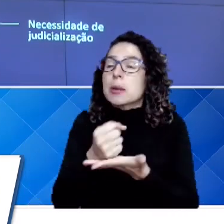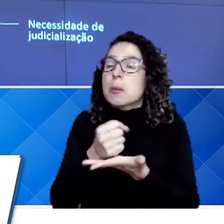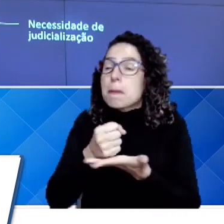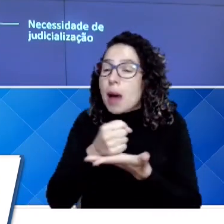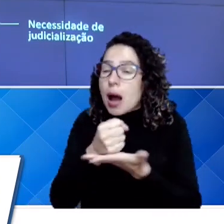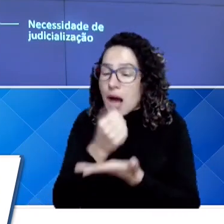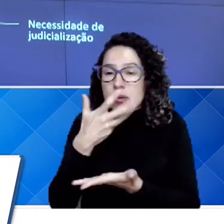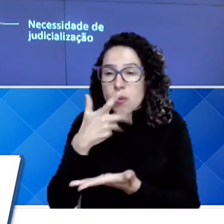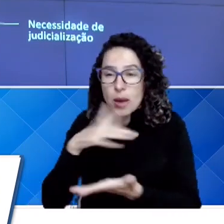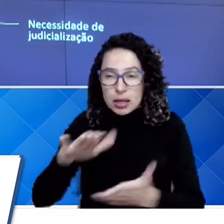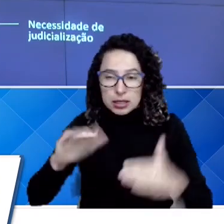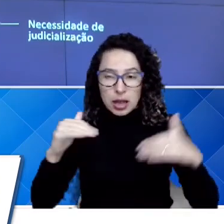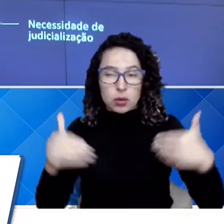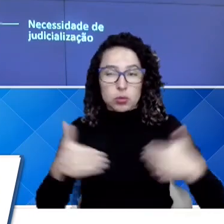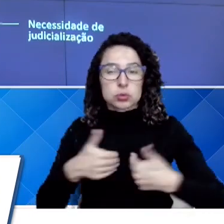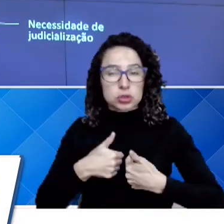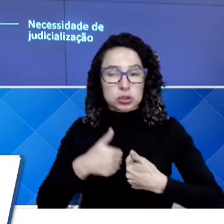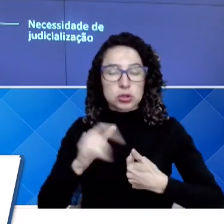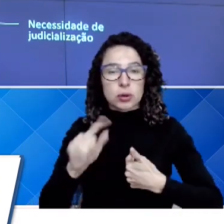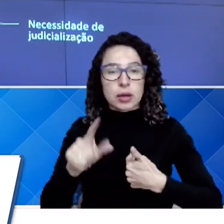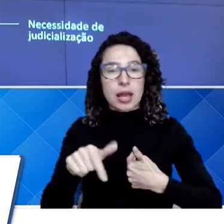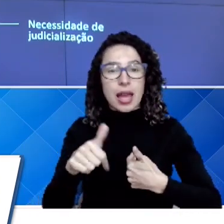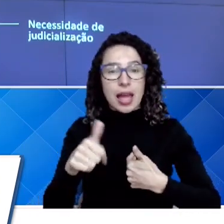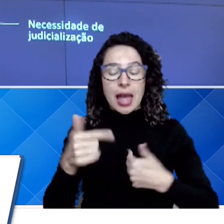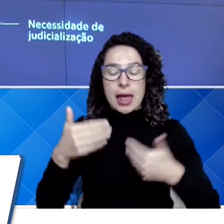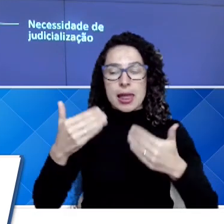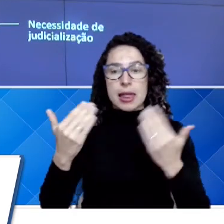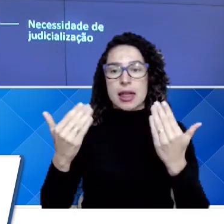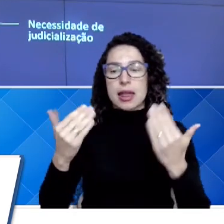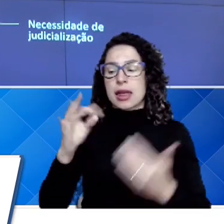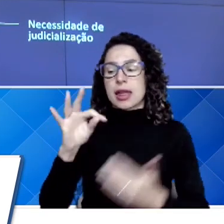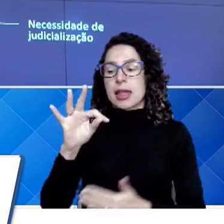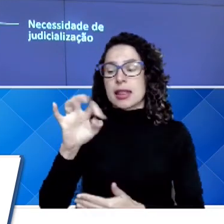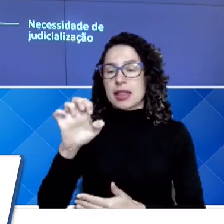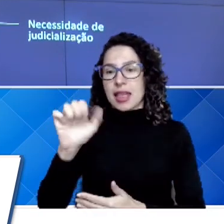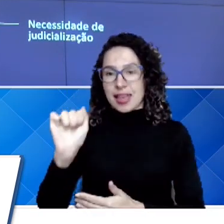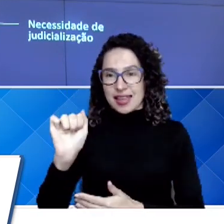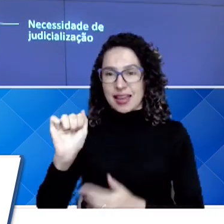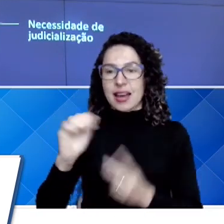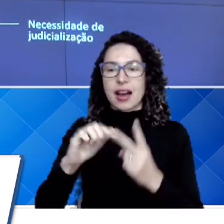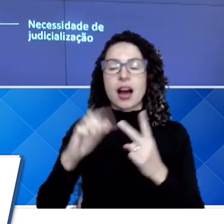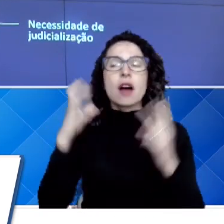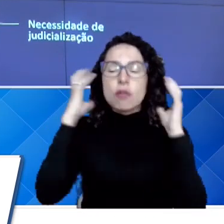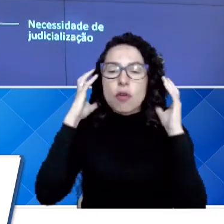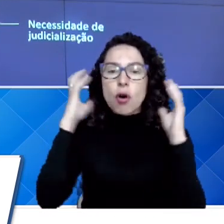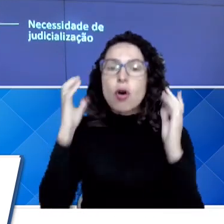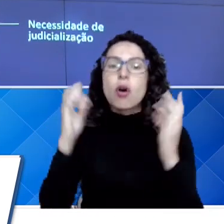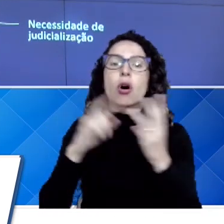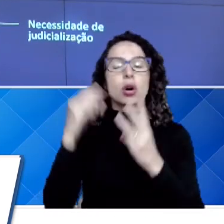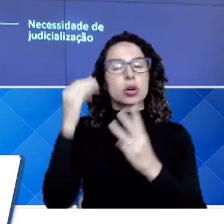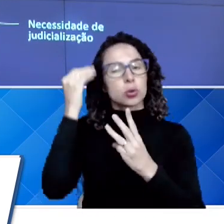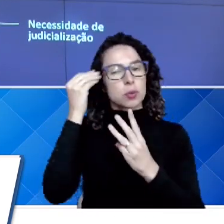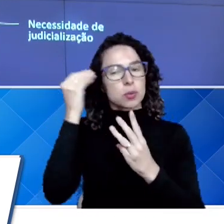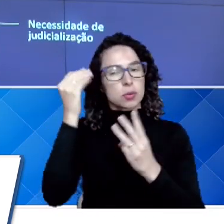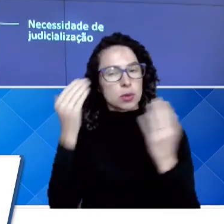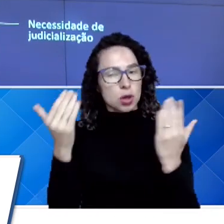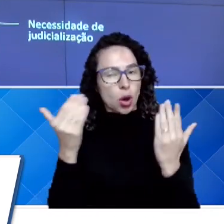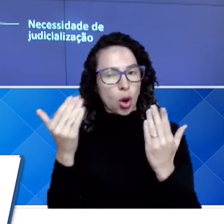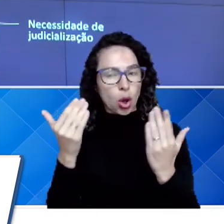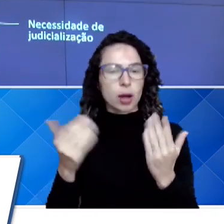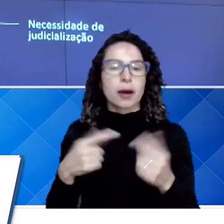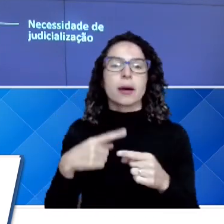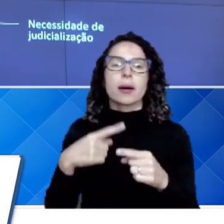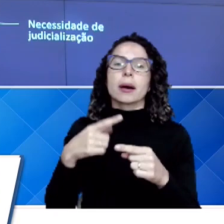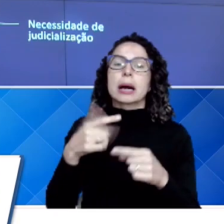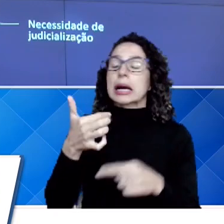autismo é de terapia ocupacional, fonoaudiologia e psicologia. Psicologia com no mínimo